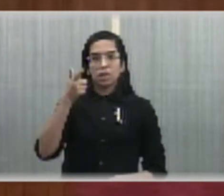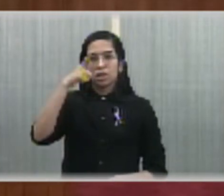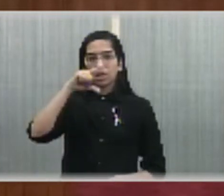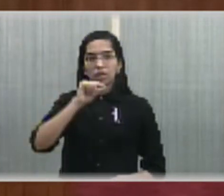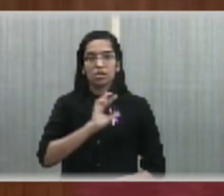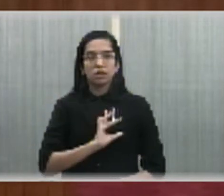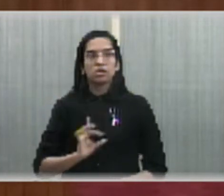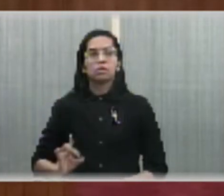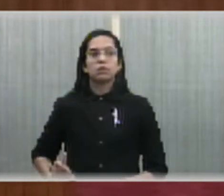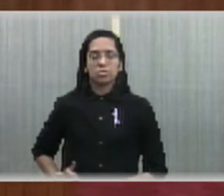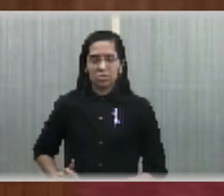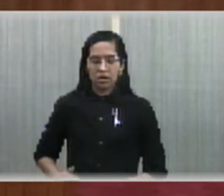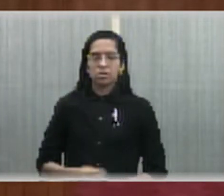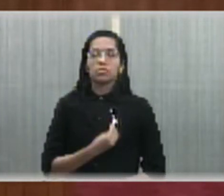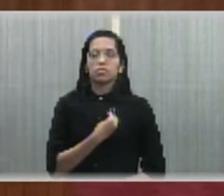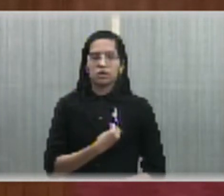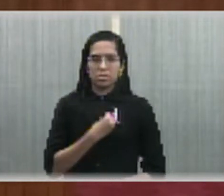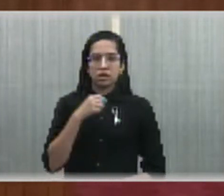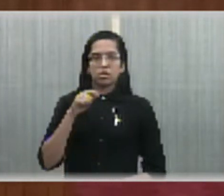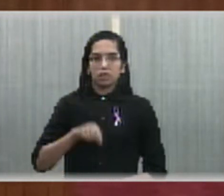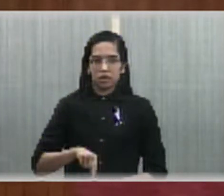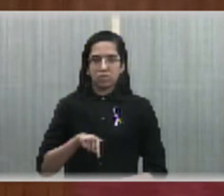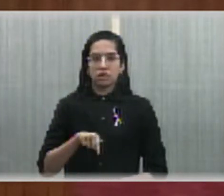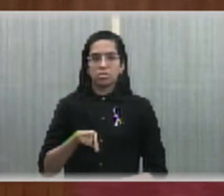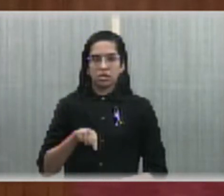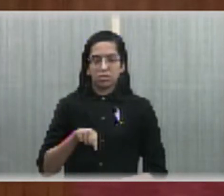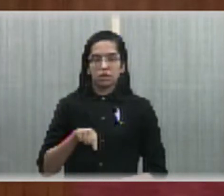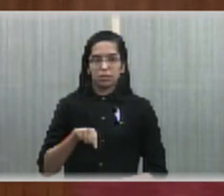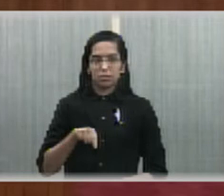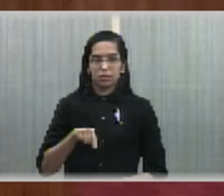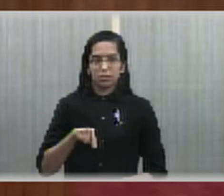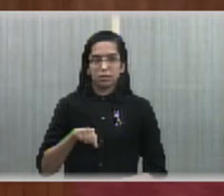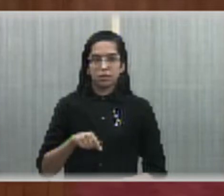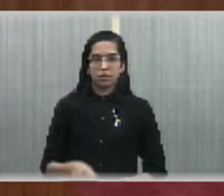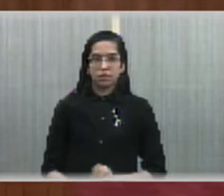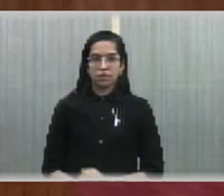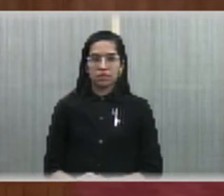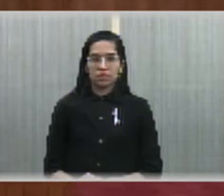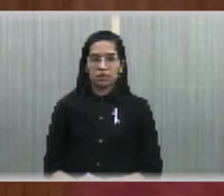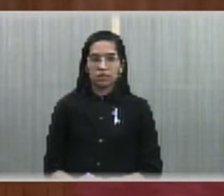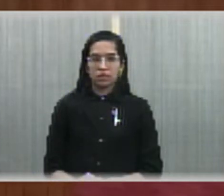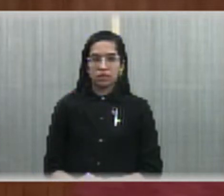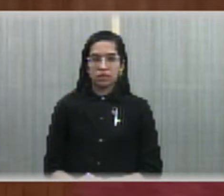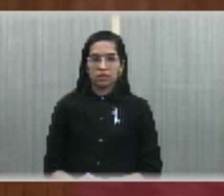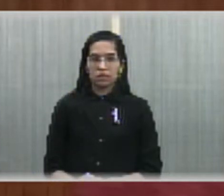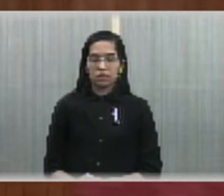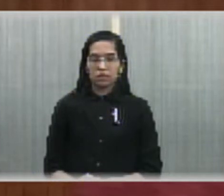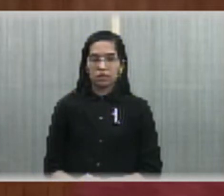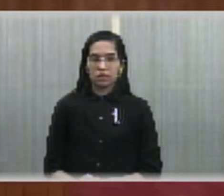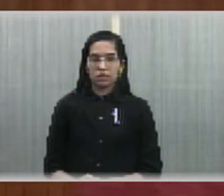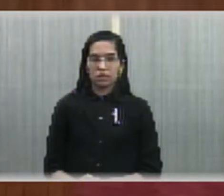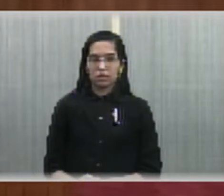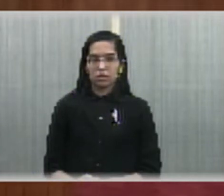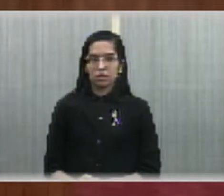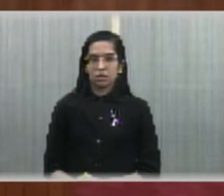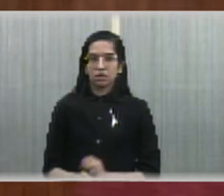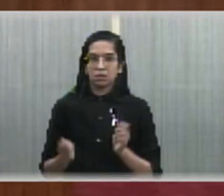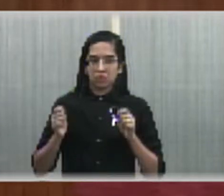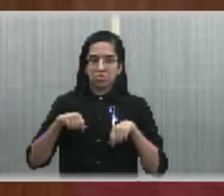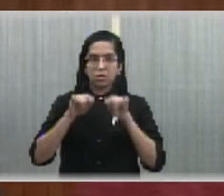a nossa redação de ato, que está presente aqui na nossa sessão, para fazer a devida